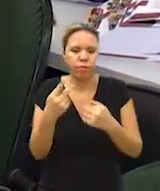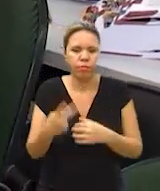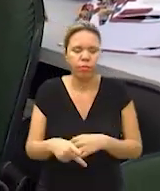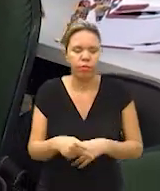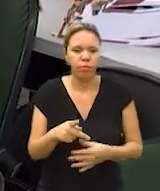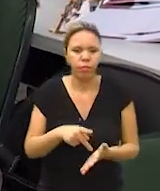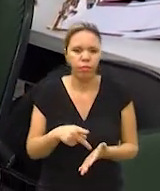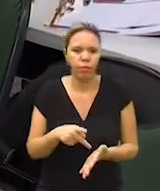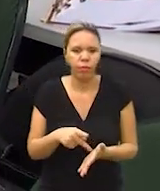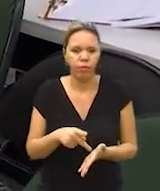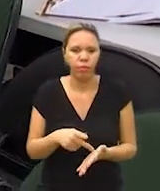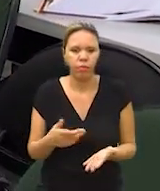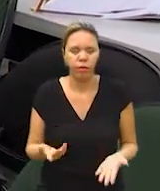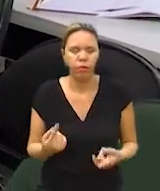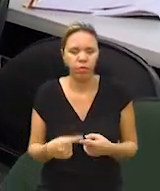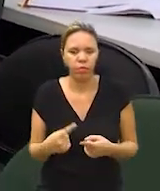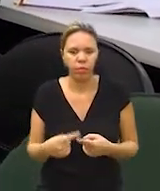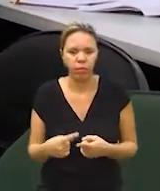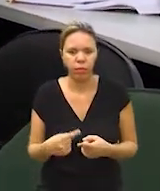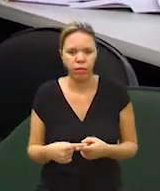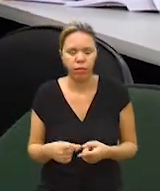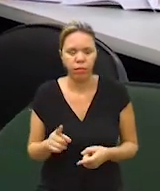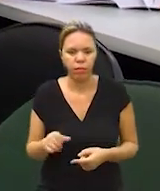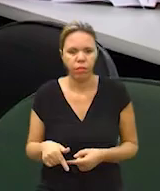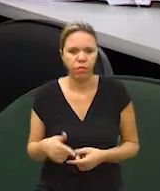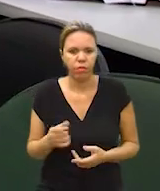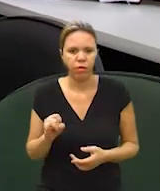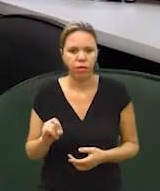na verdade, né? Porque